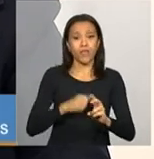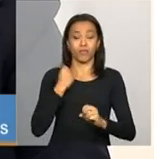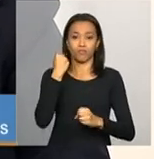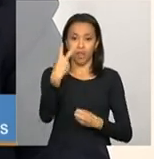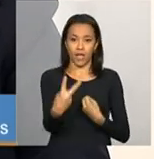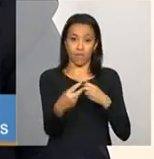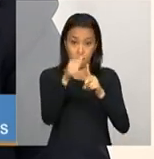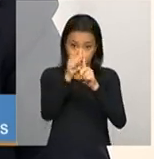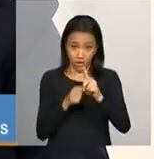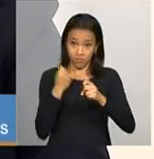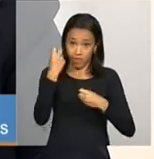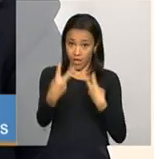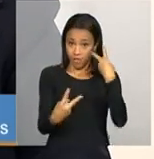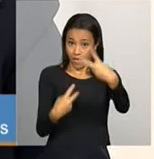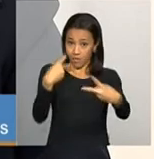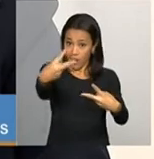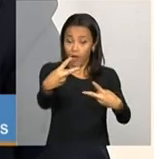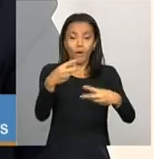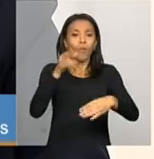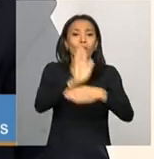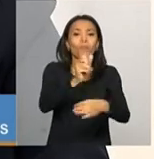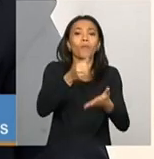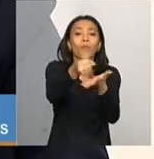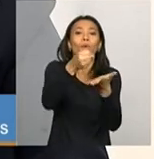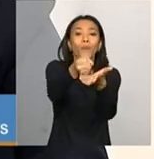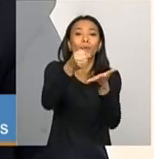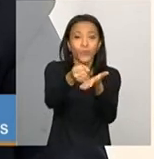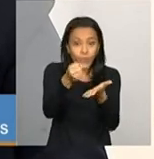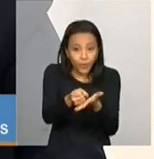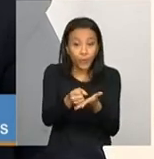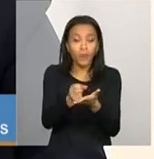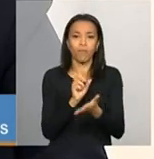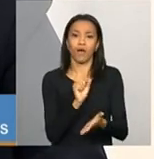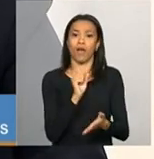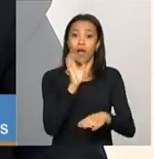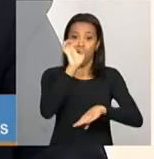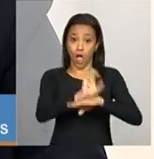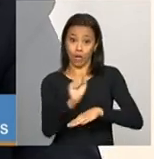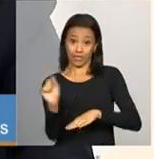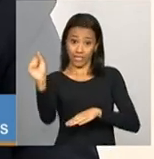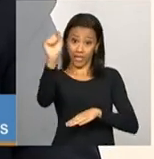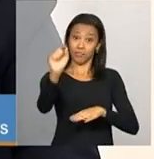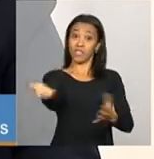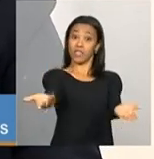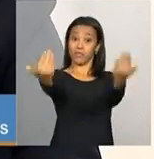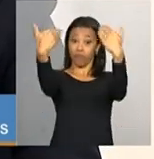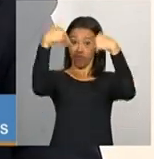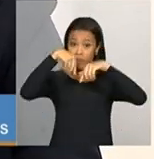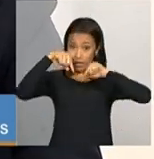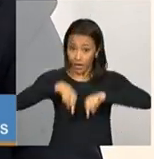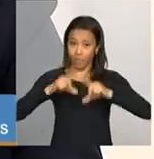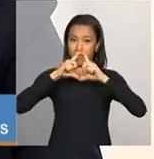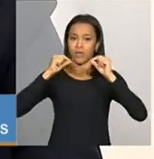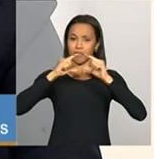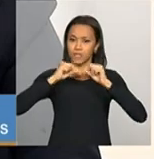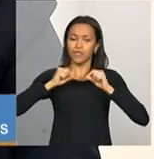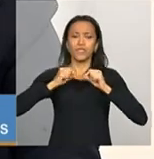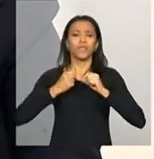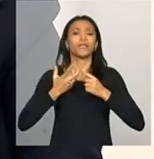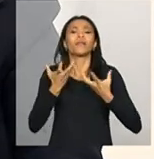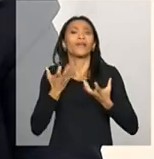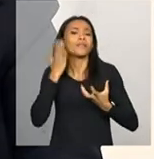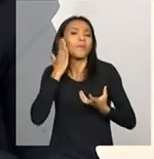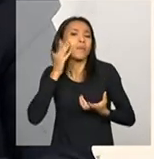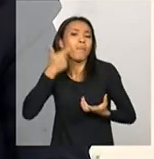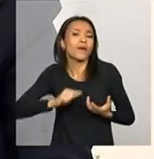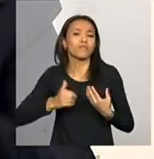acompanhamento, um apoio técnico aos estados, né, que vêm até Brasília para receber essas orientações